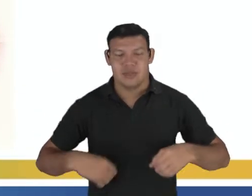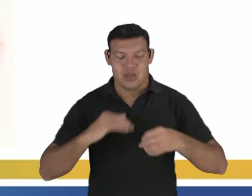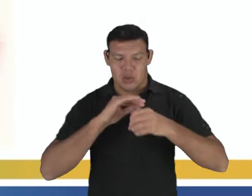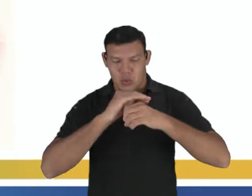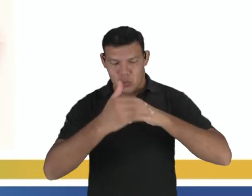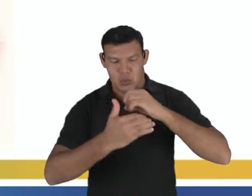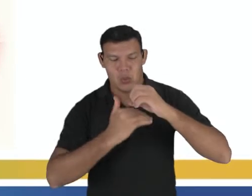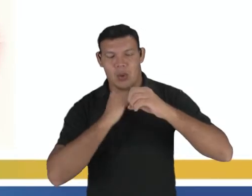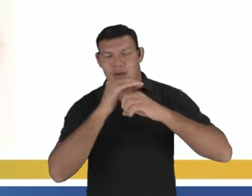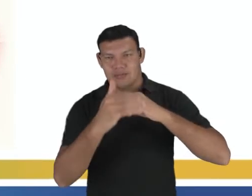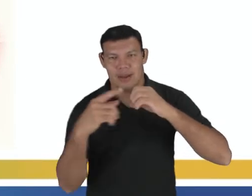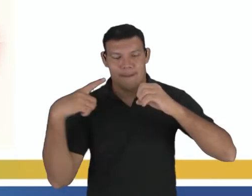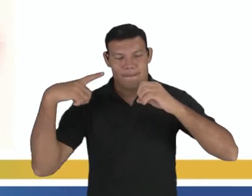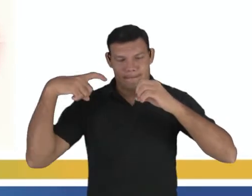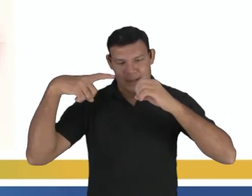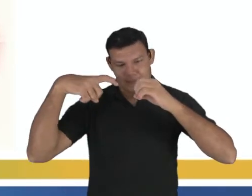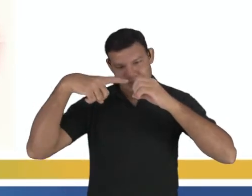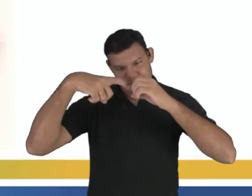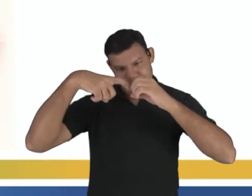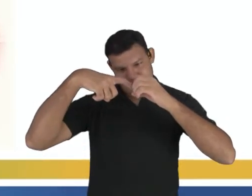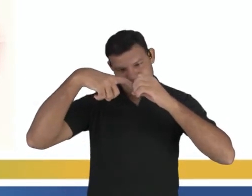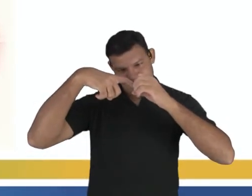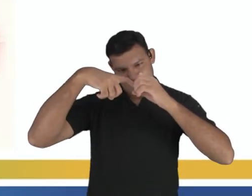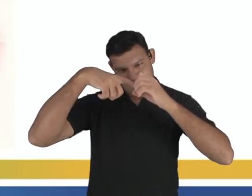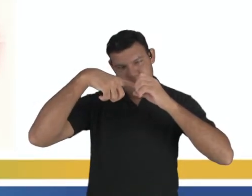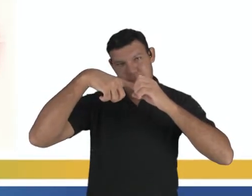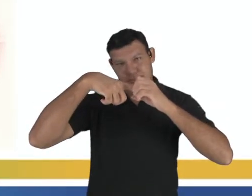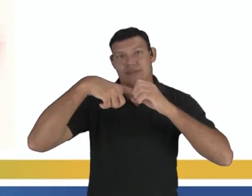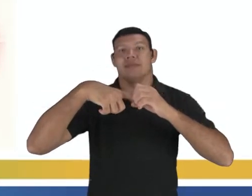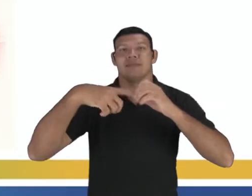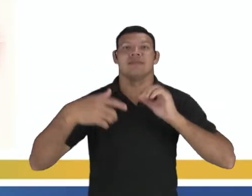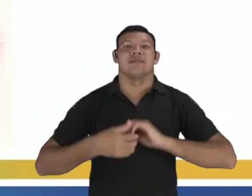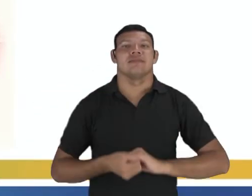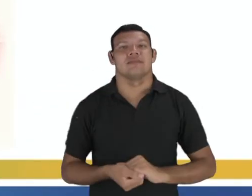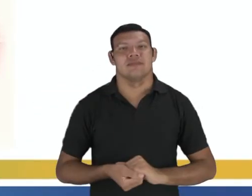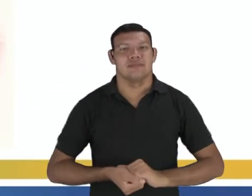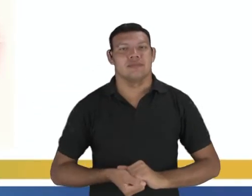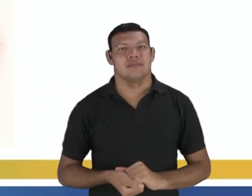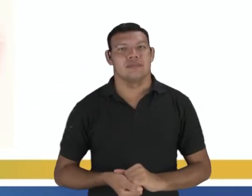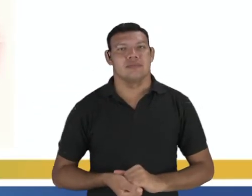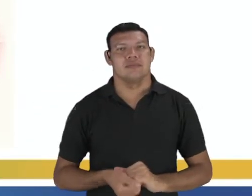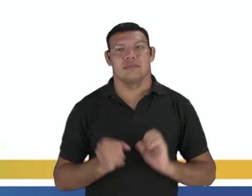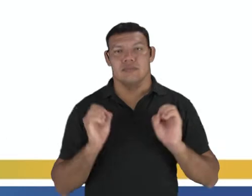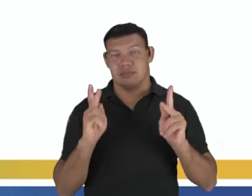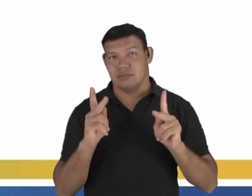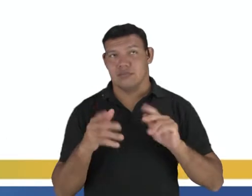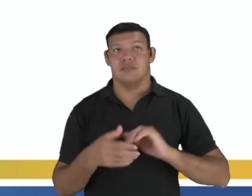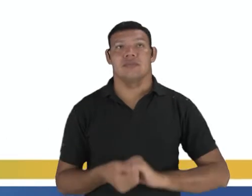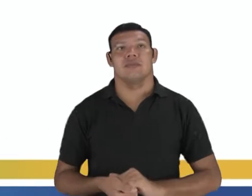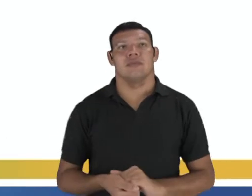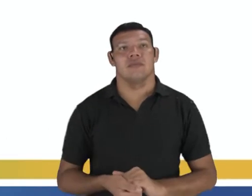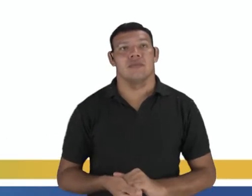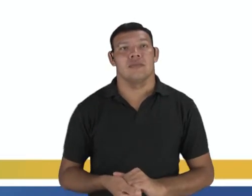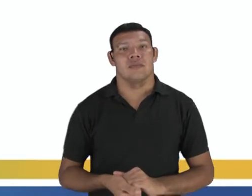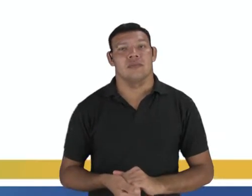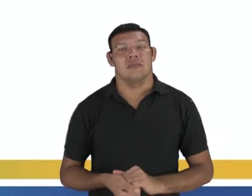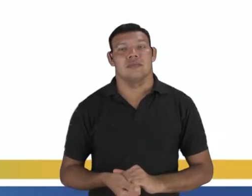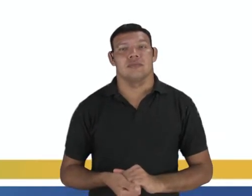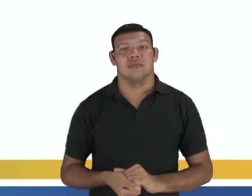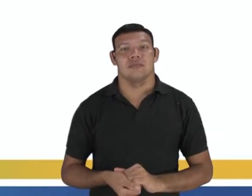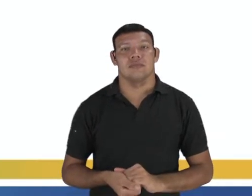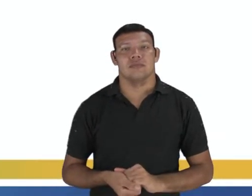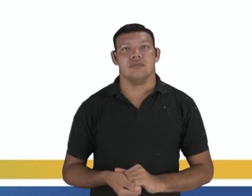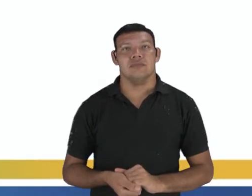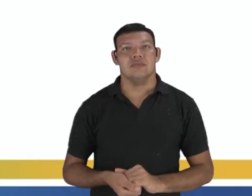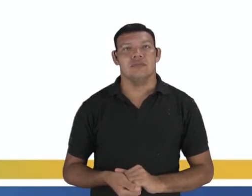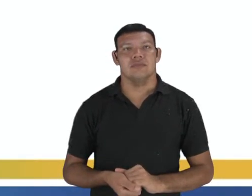uma série de camadas para chegar até o centro né até o citoplasma do gameta feminino tá E aí nós